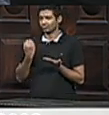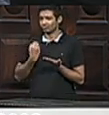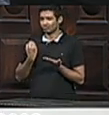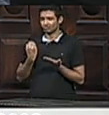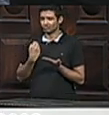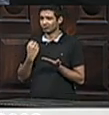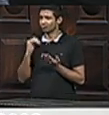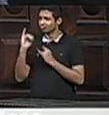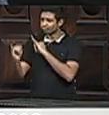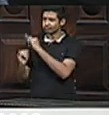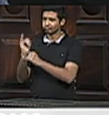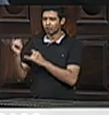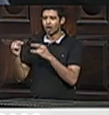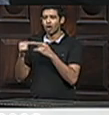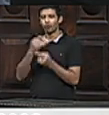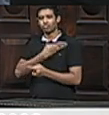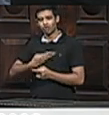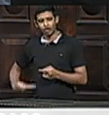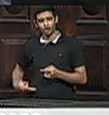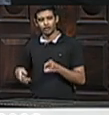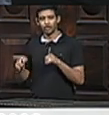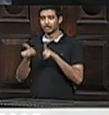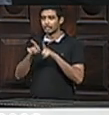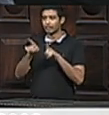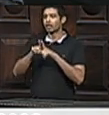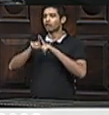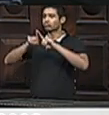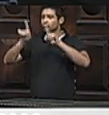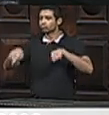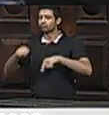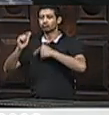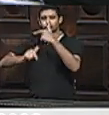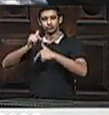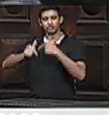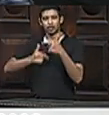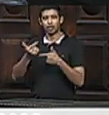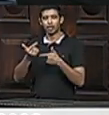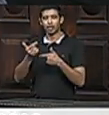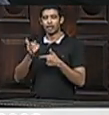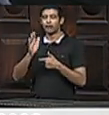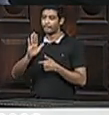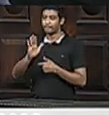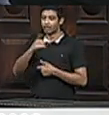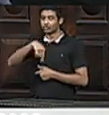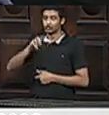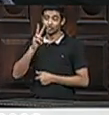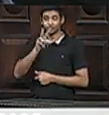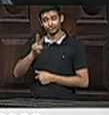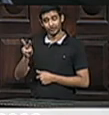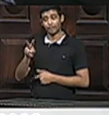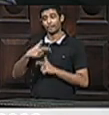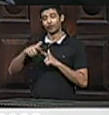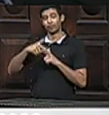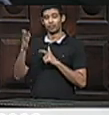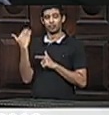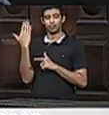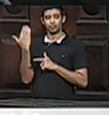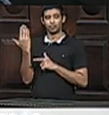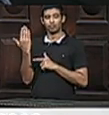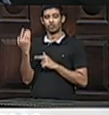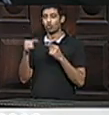Senhor presidente, o projeto ele é absolutamente claro. Evidente que é observado a